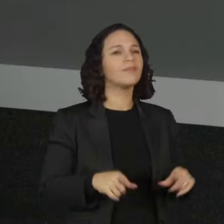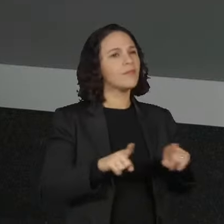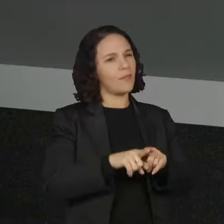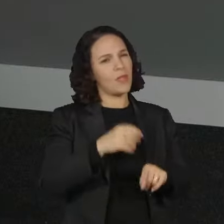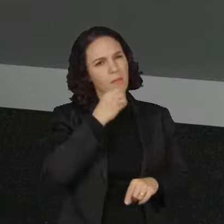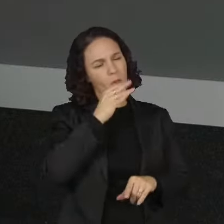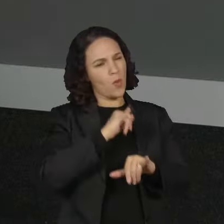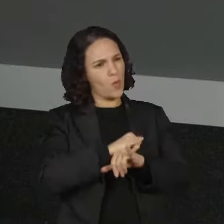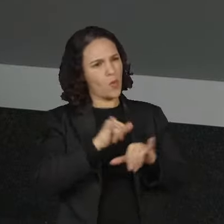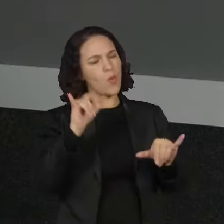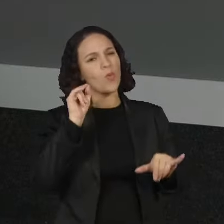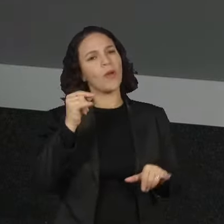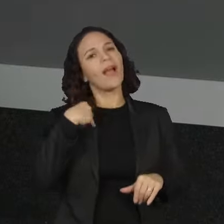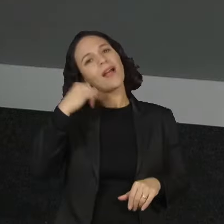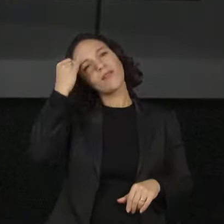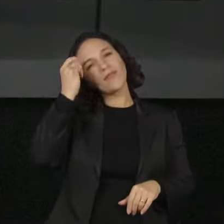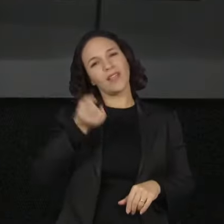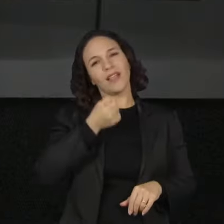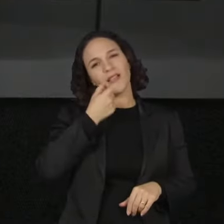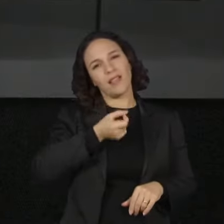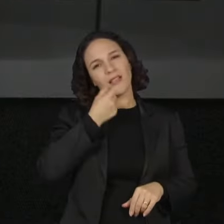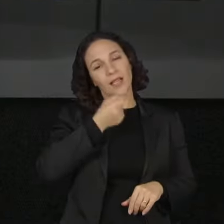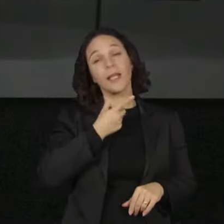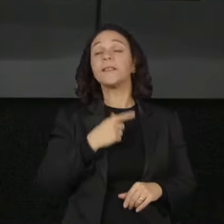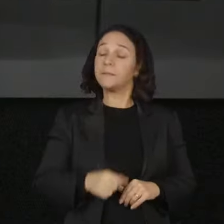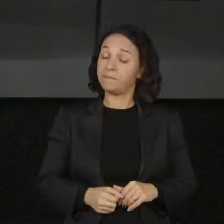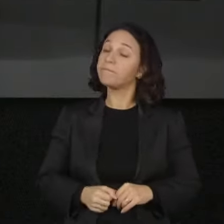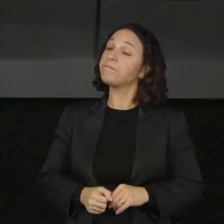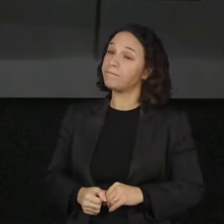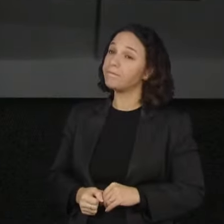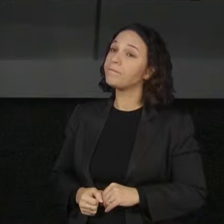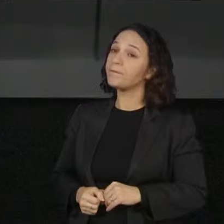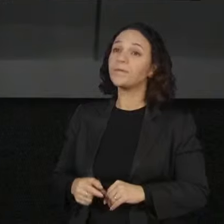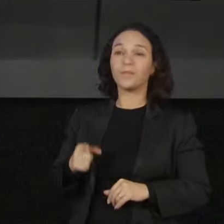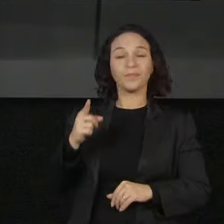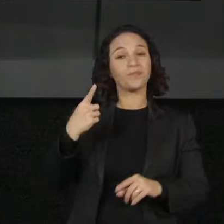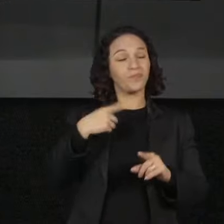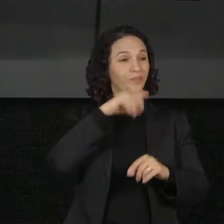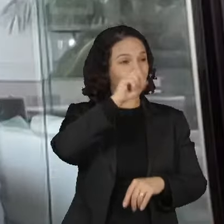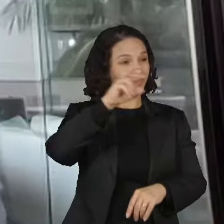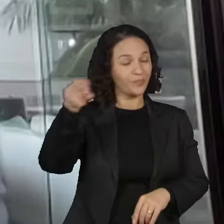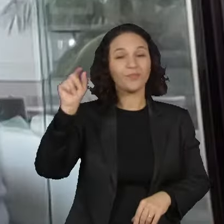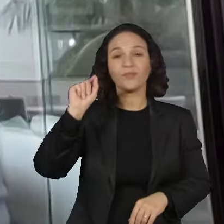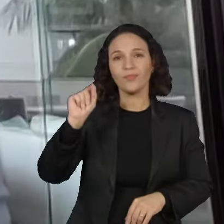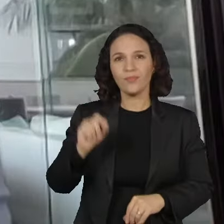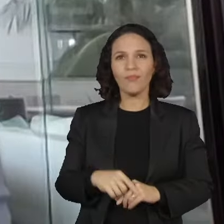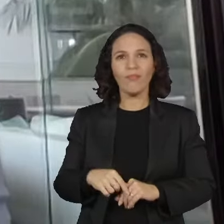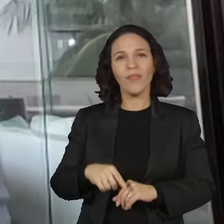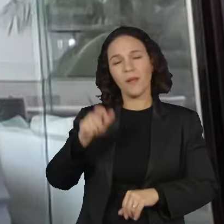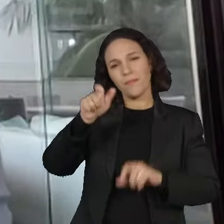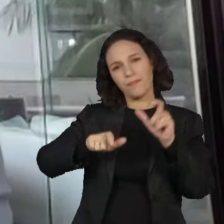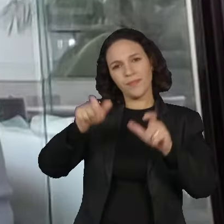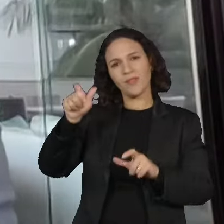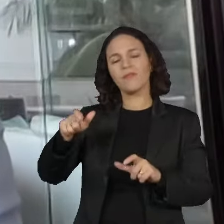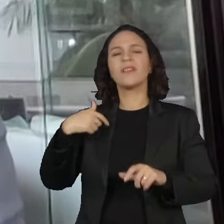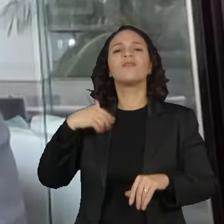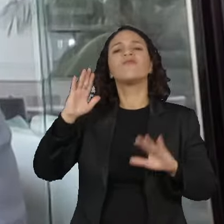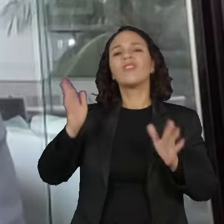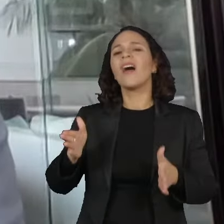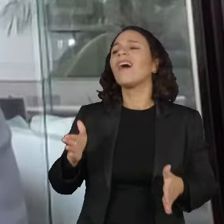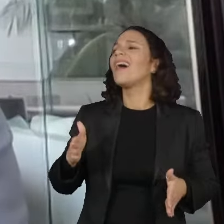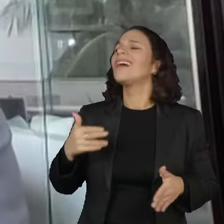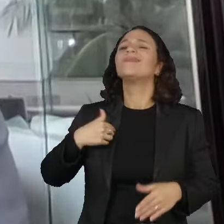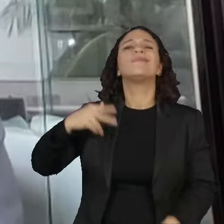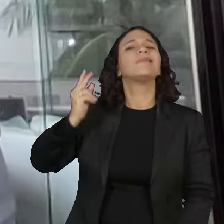o alerta para a automedicação, né, doutor? Muitas vezes, o que a gente presencia nos nossos consultórios, aqueles pacientes que têm esses quadros